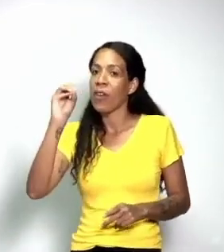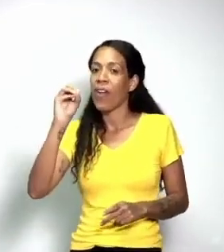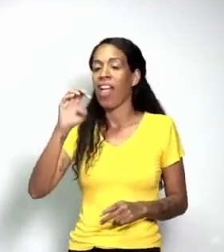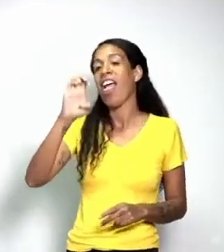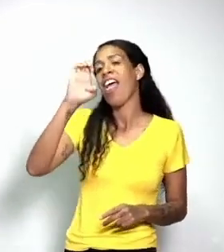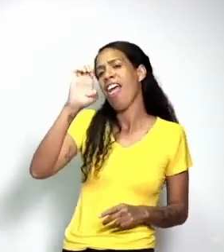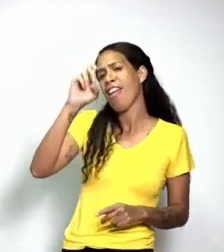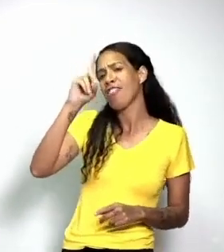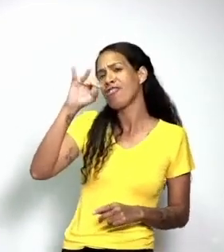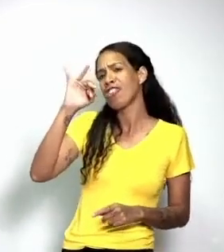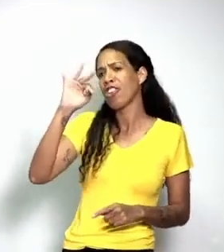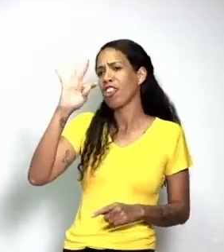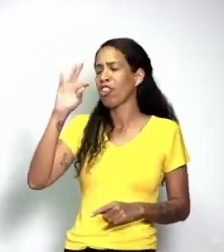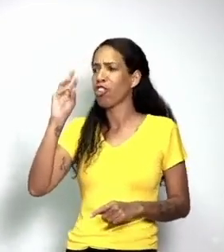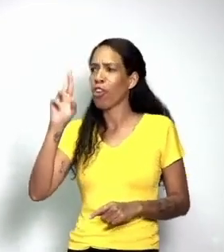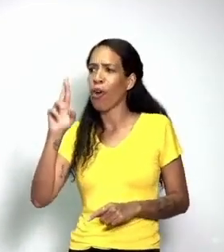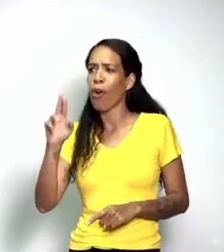editores, editores,